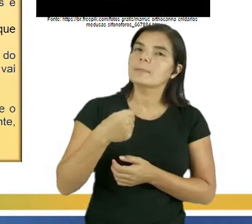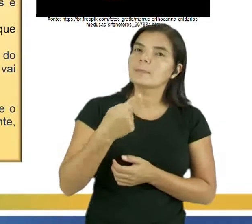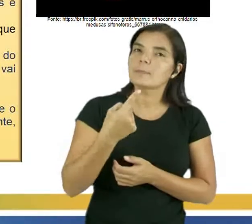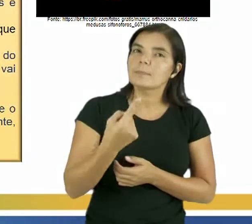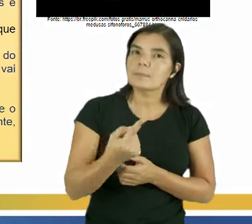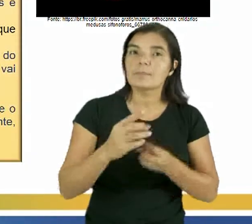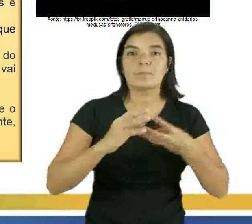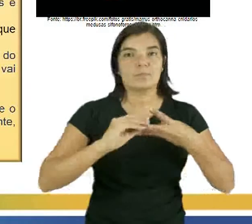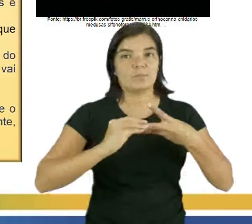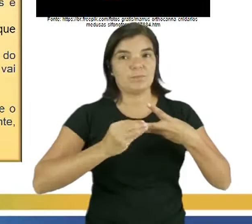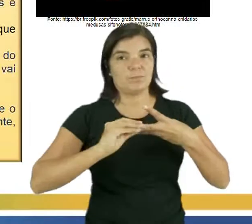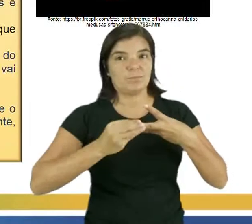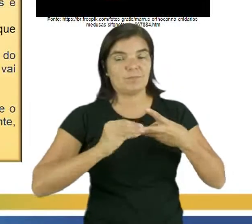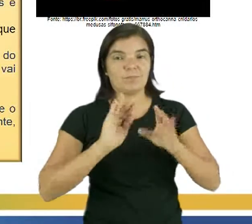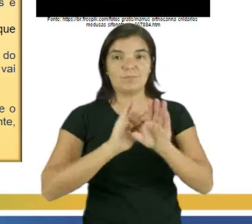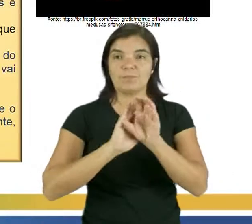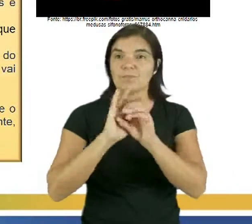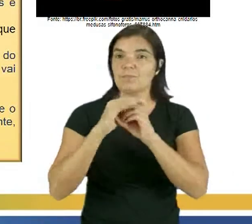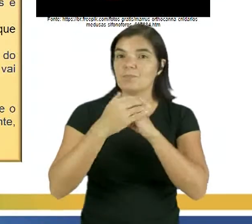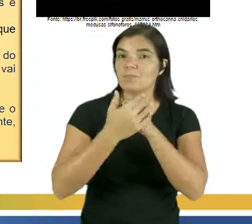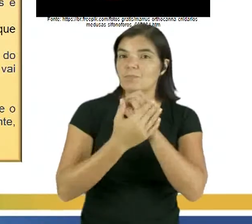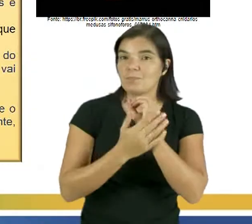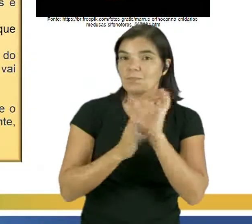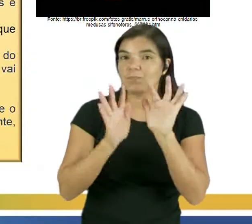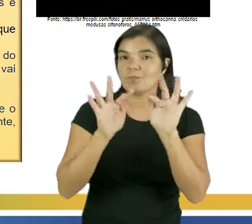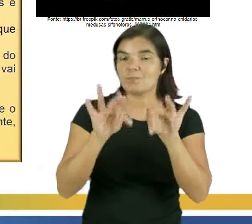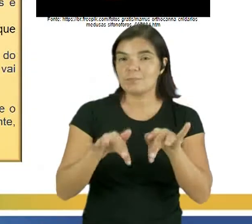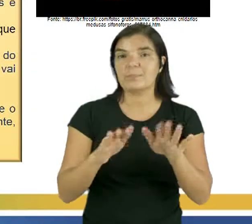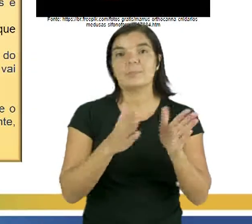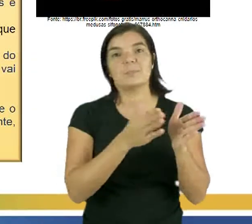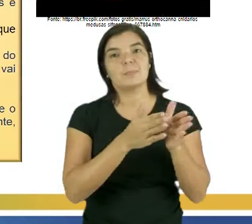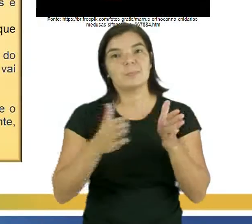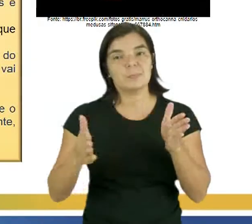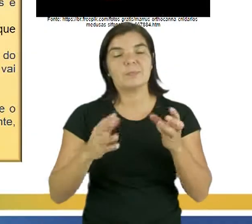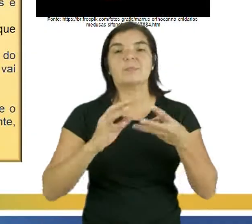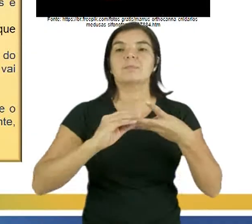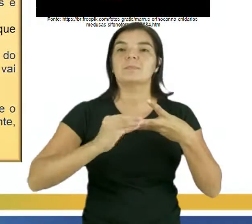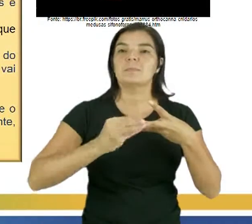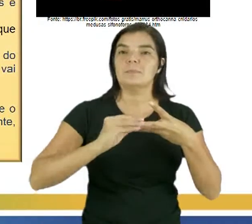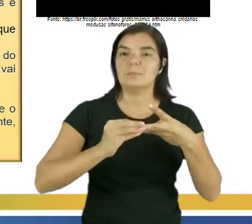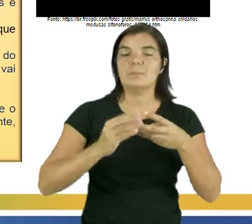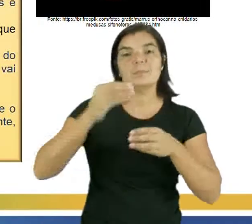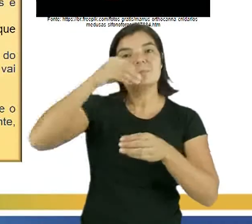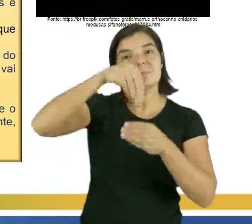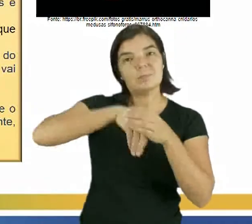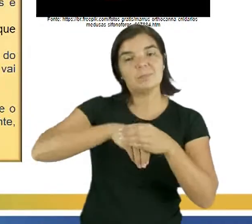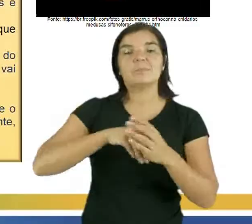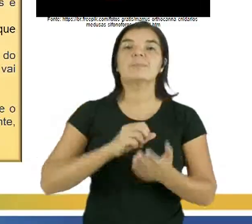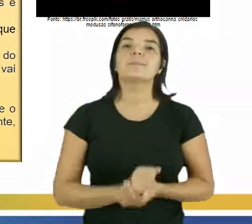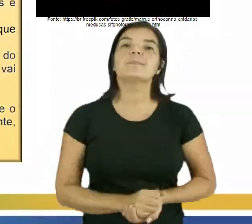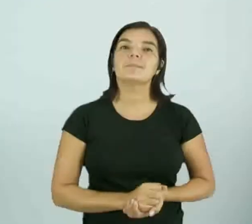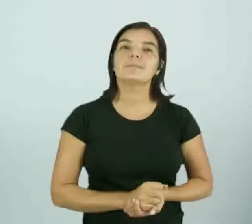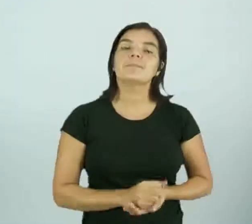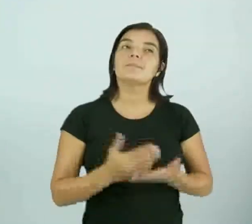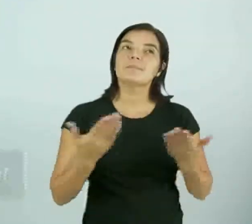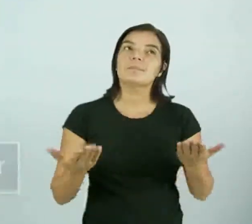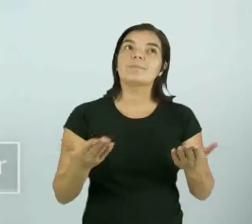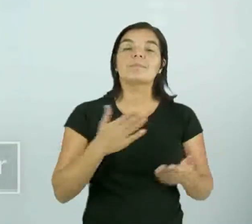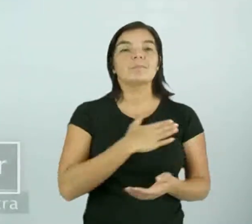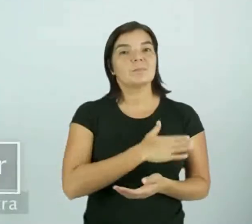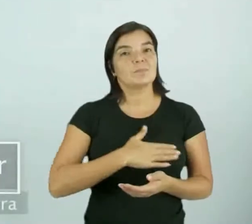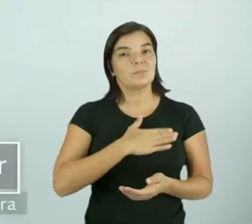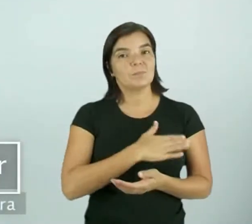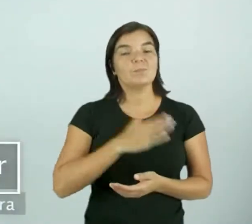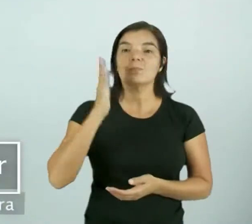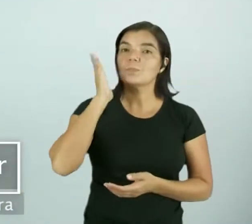as células que revestem essa cavidade vão finalizar o processo, que são as células intracelulares. Então é isso, pessoal. Espero que vocês